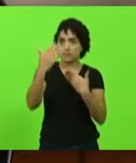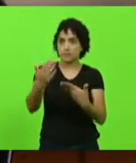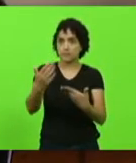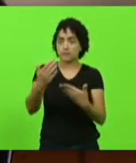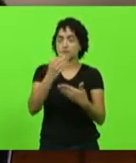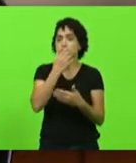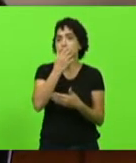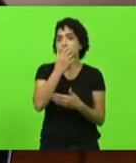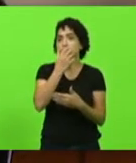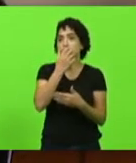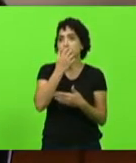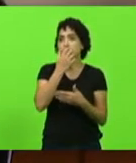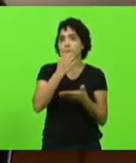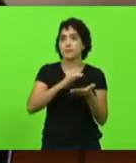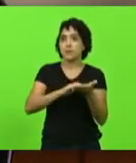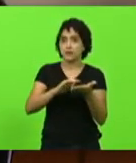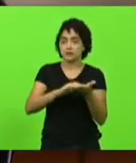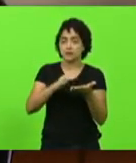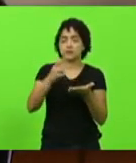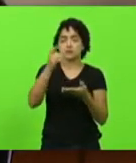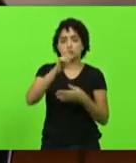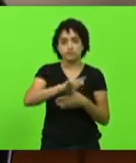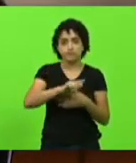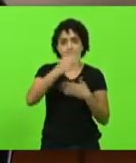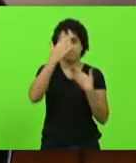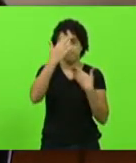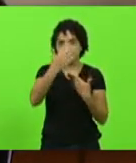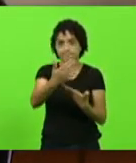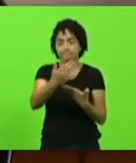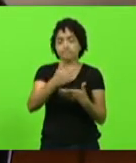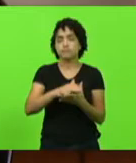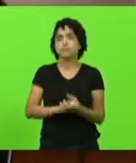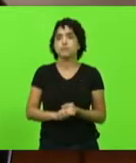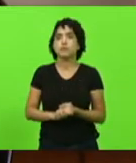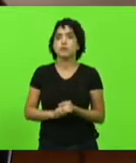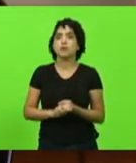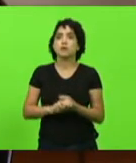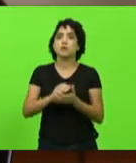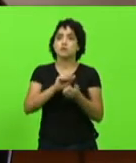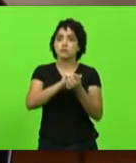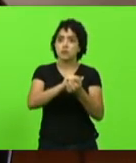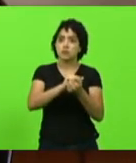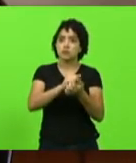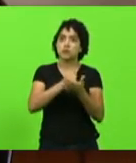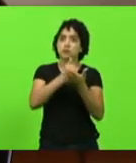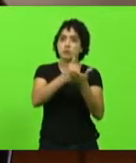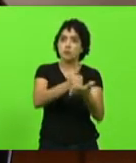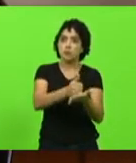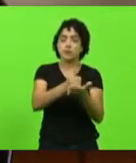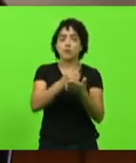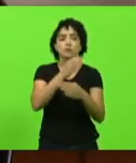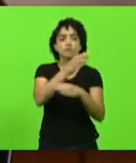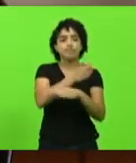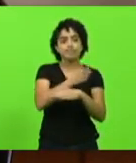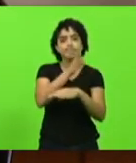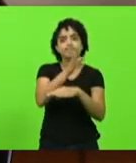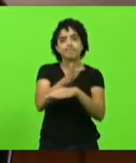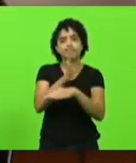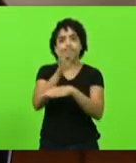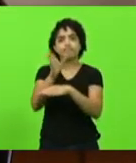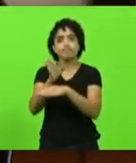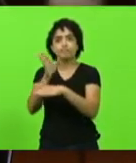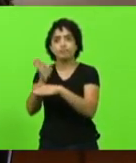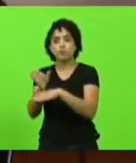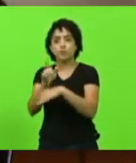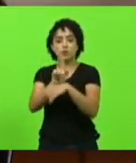o nosso secretário, mais uma vez, obrigado pela oportunidade de estar ao seu lado, acompanhando, fazendo gestão,